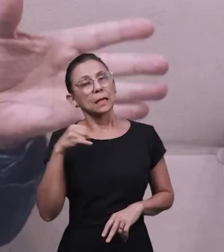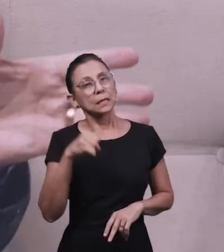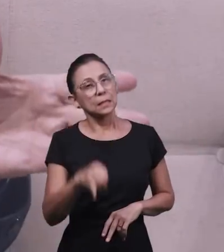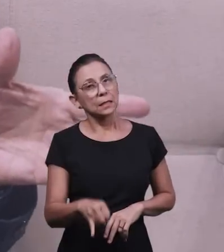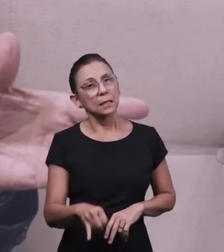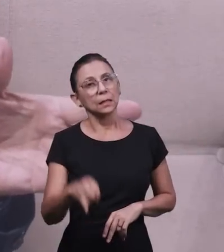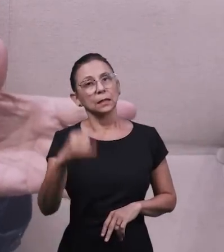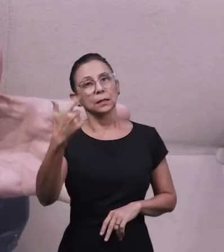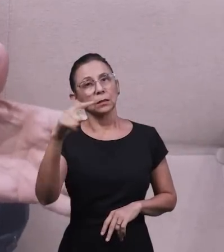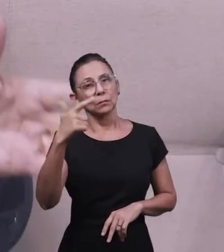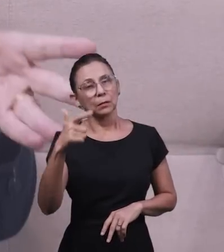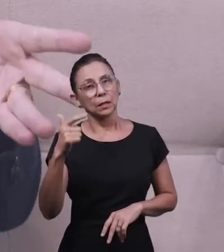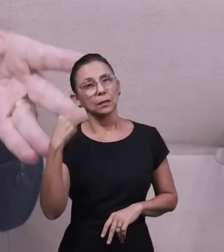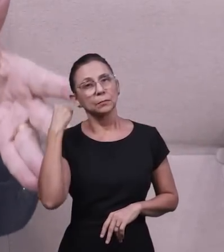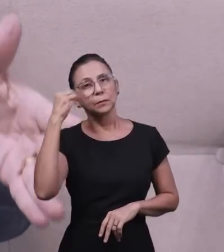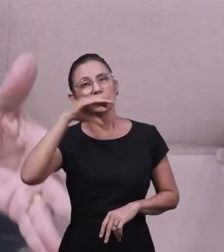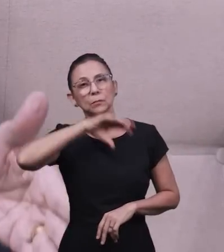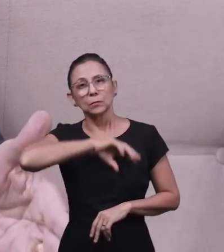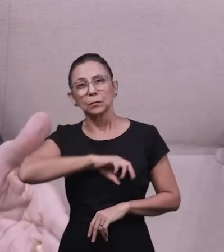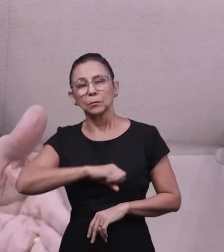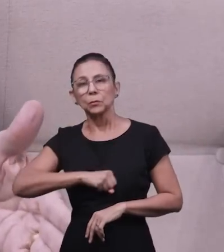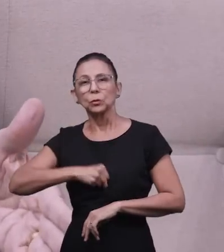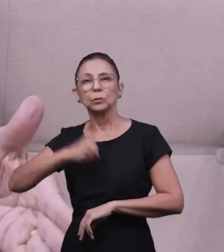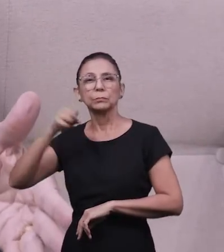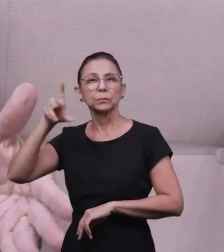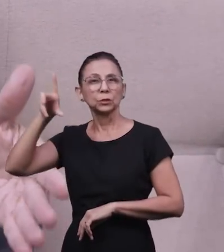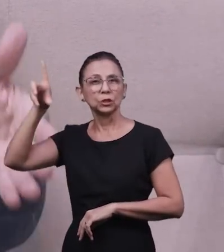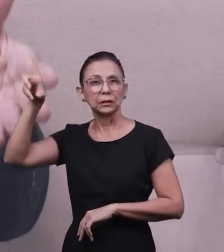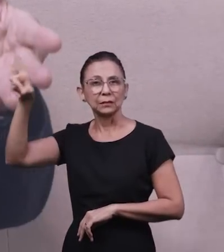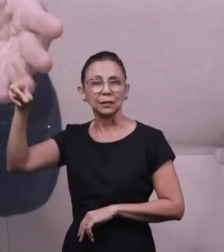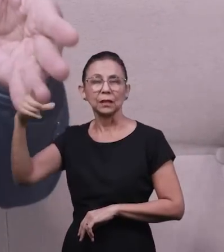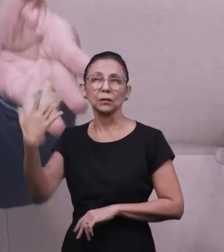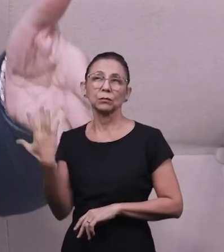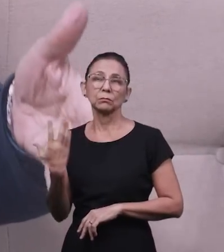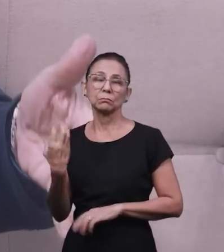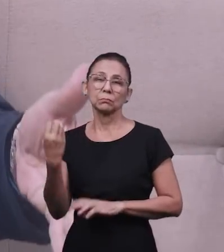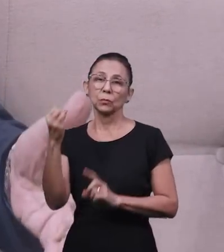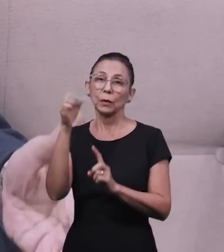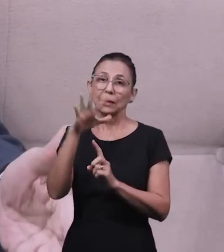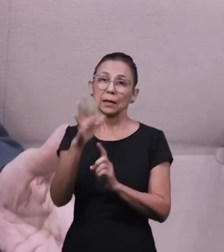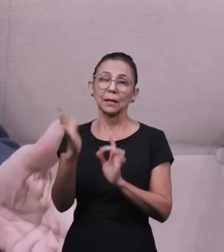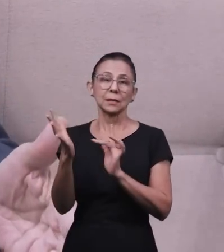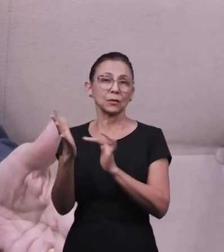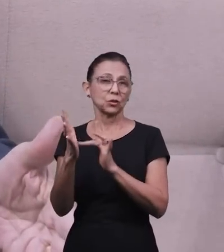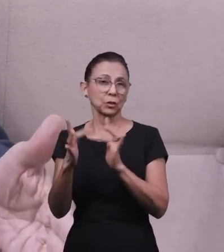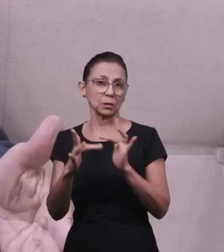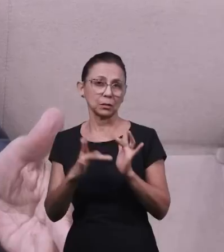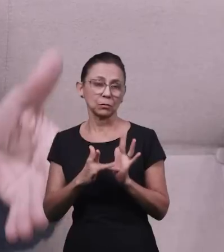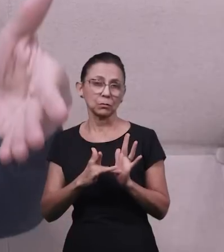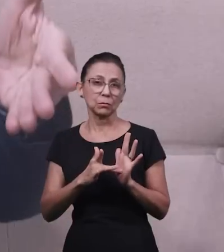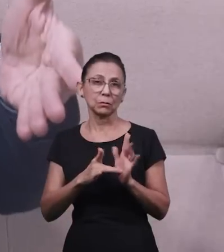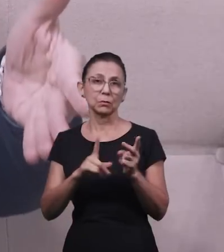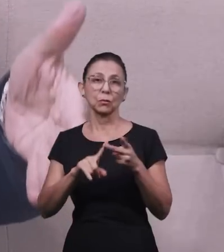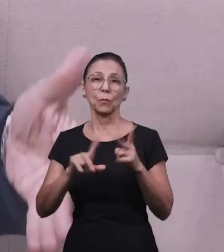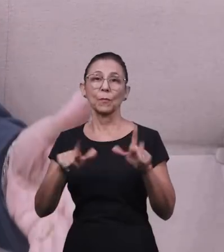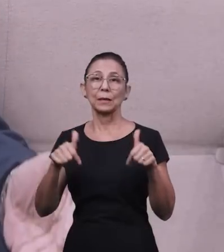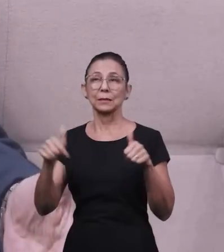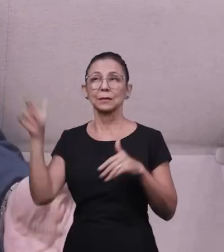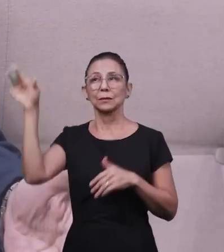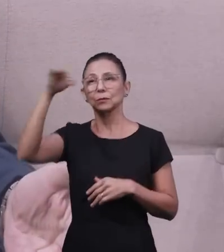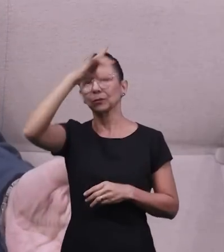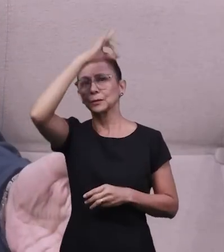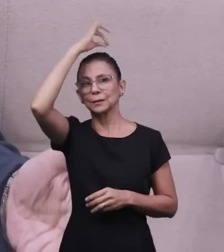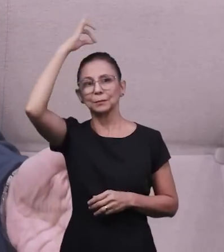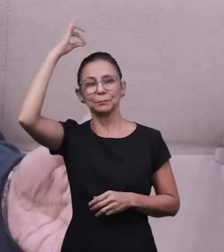uma experiência com o amor de Deus, com a graça de Jesus, com a operação do